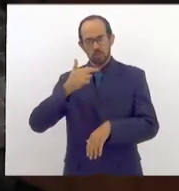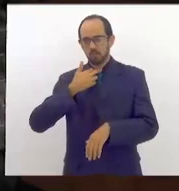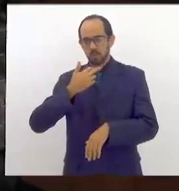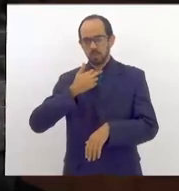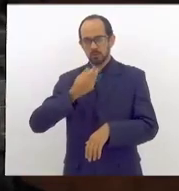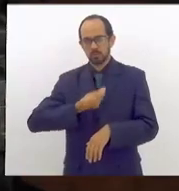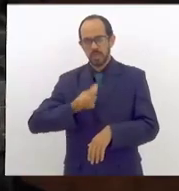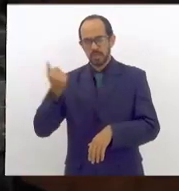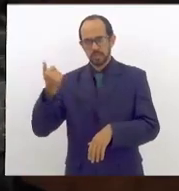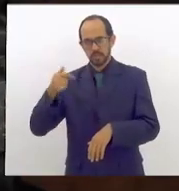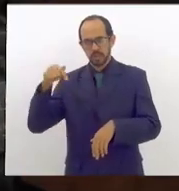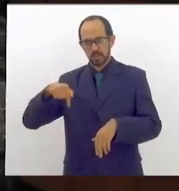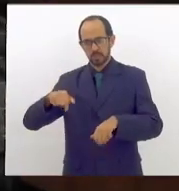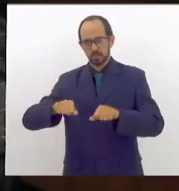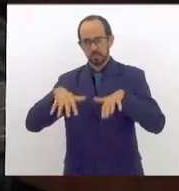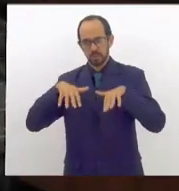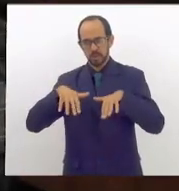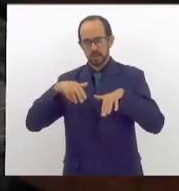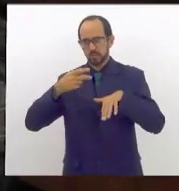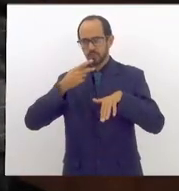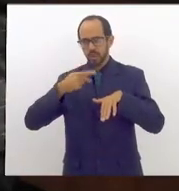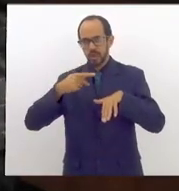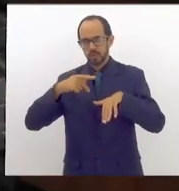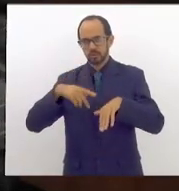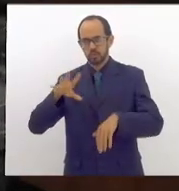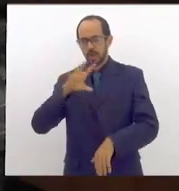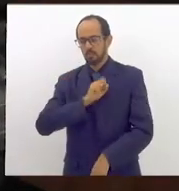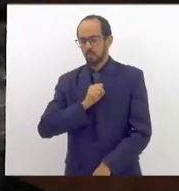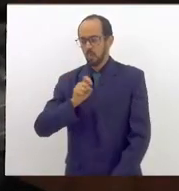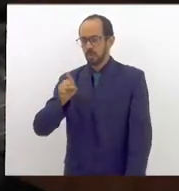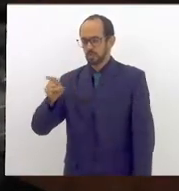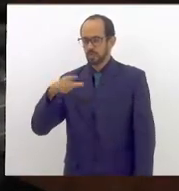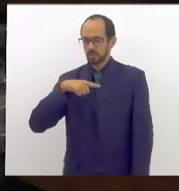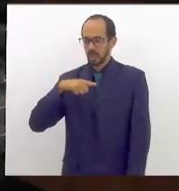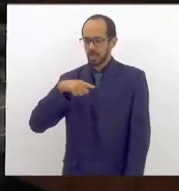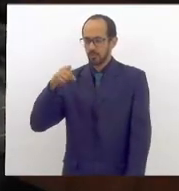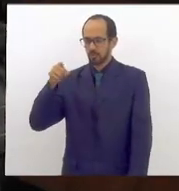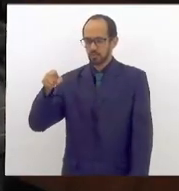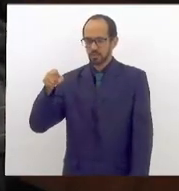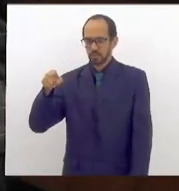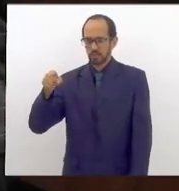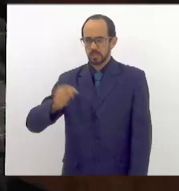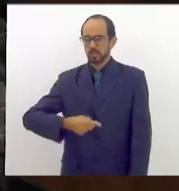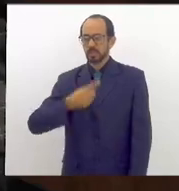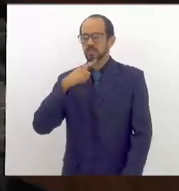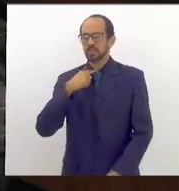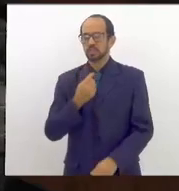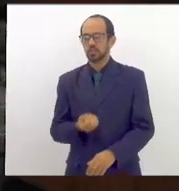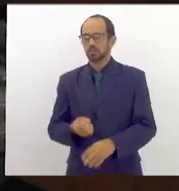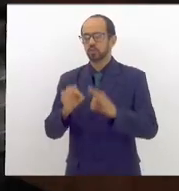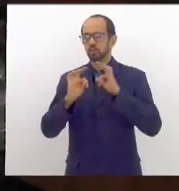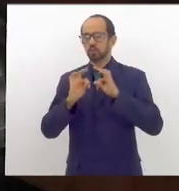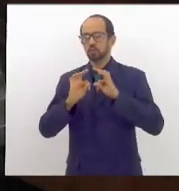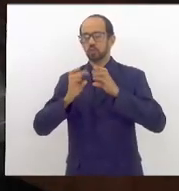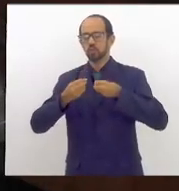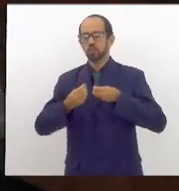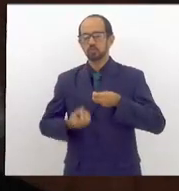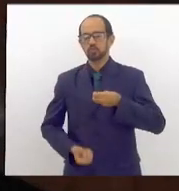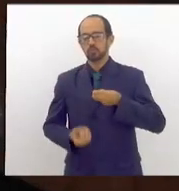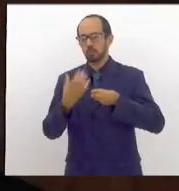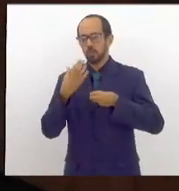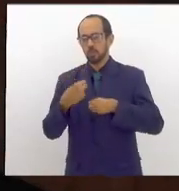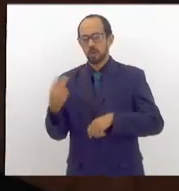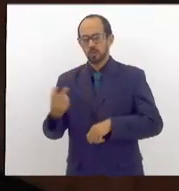sem dizer o quanto nós chamamos e o quanto nós te desejamos tudo de bom pelo valor